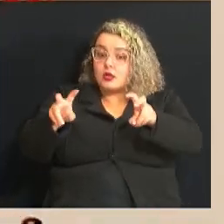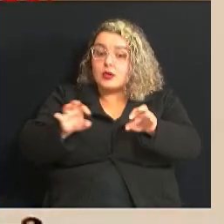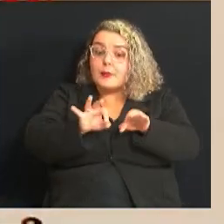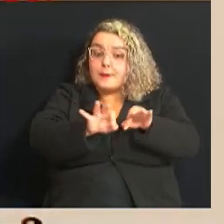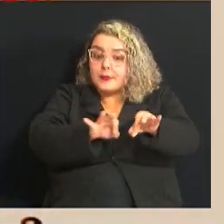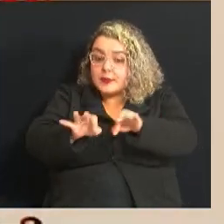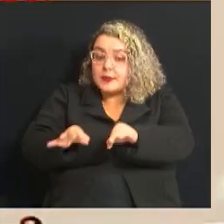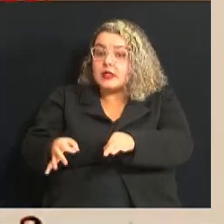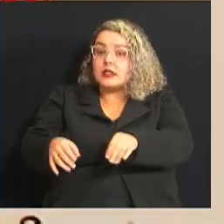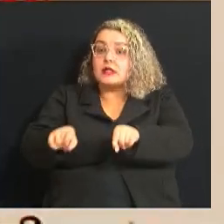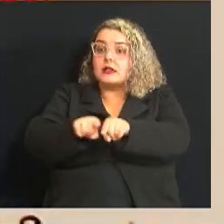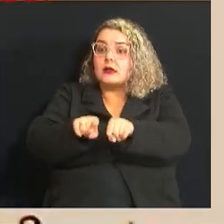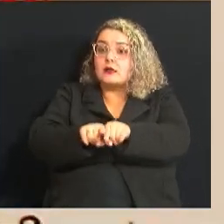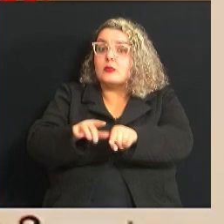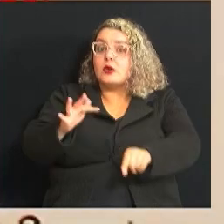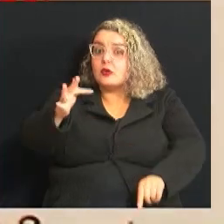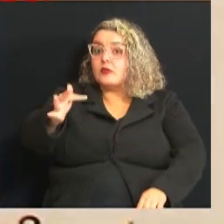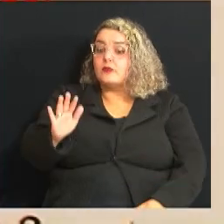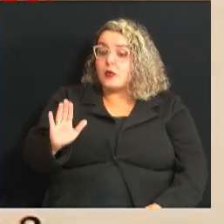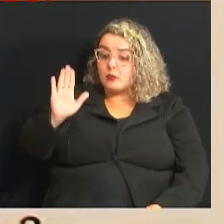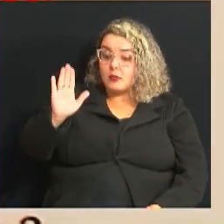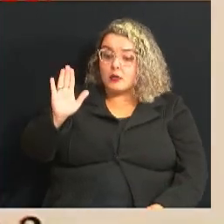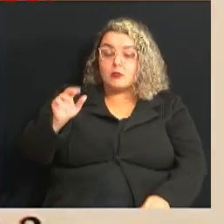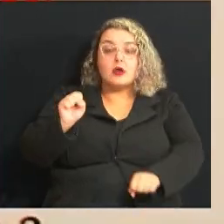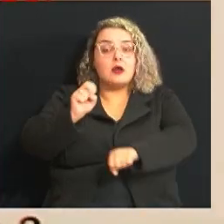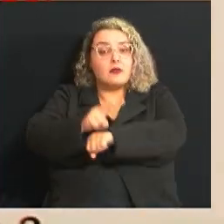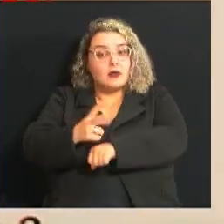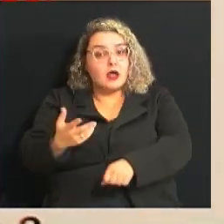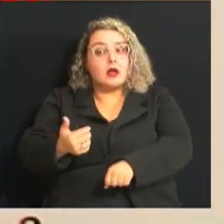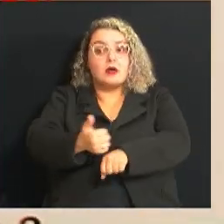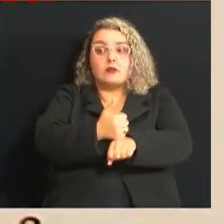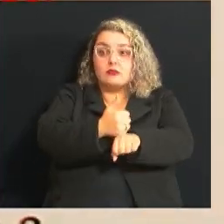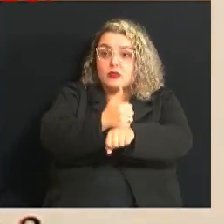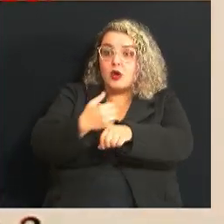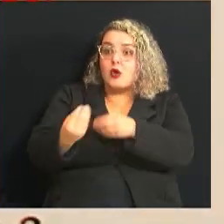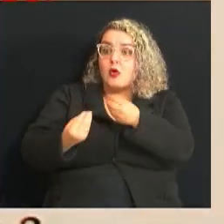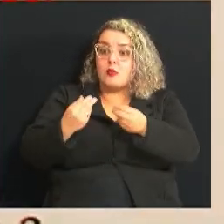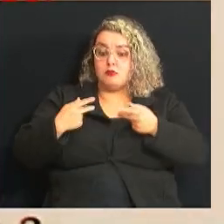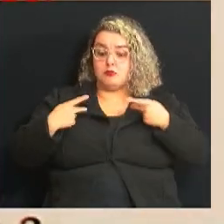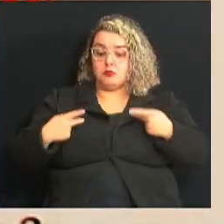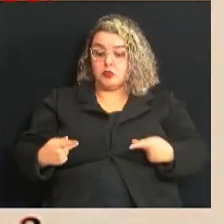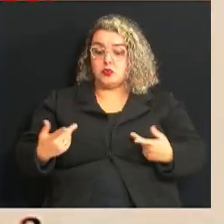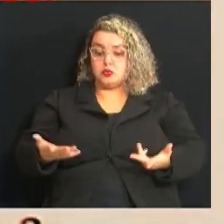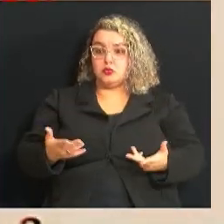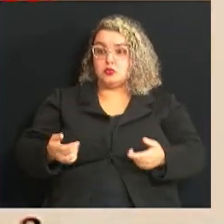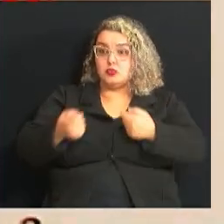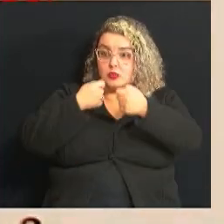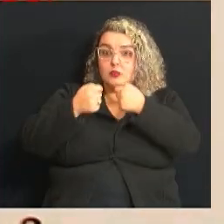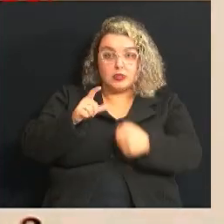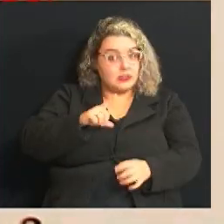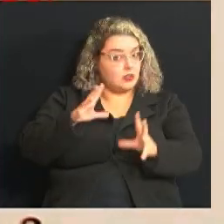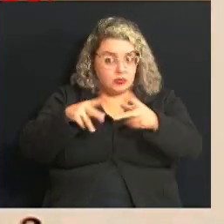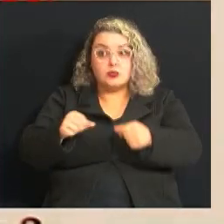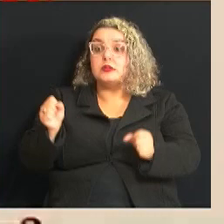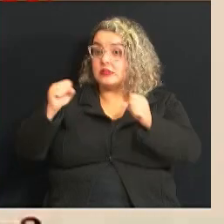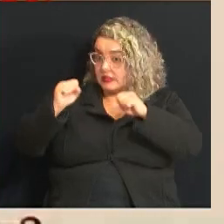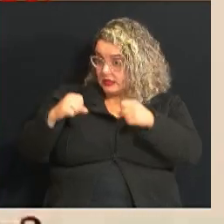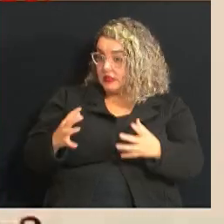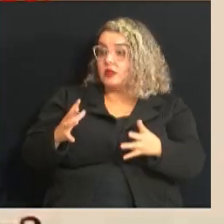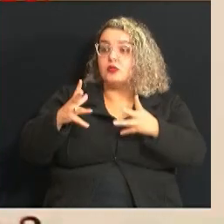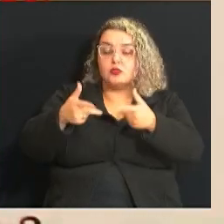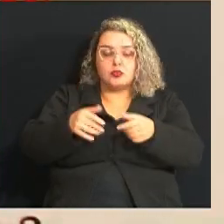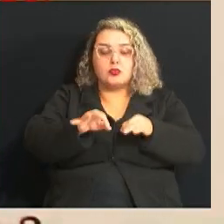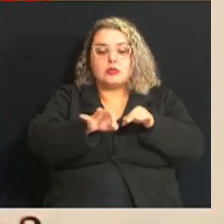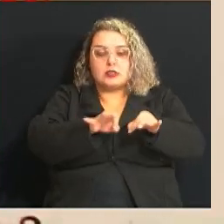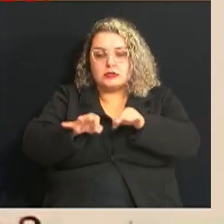já, não é, um futuro candidato a uma vaga profissional, como se portar numa entrevista, né? Vai ter tudo isso, então? Sim, sim, a gente faz toda